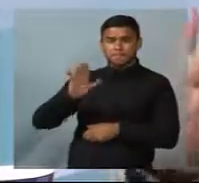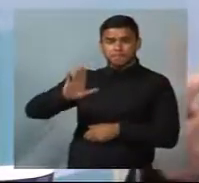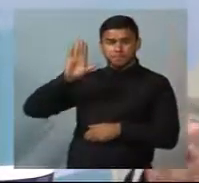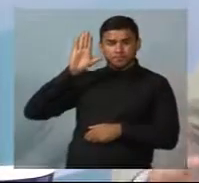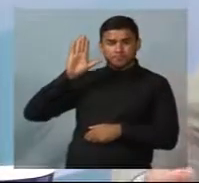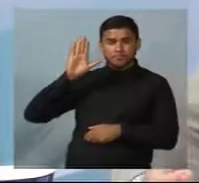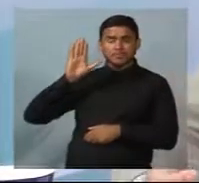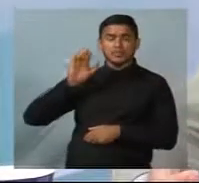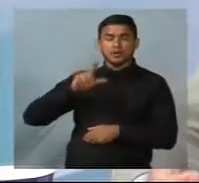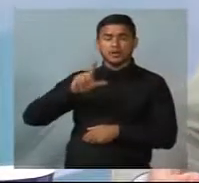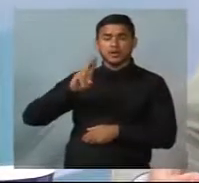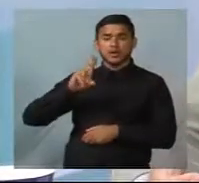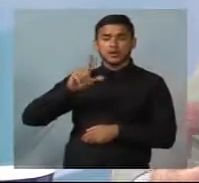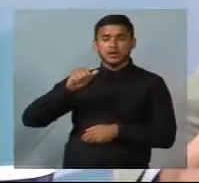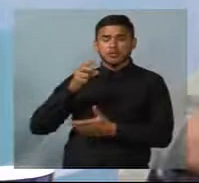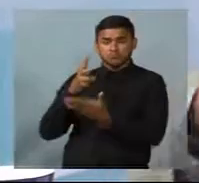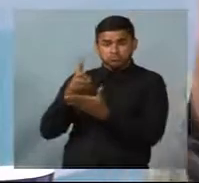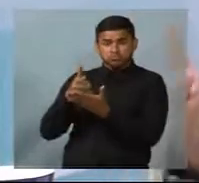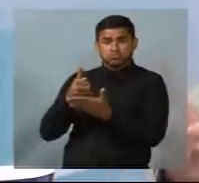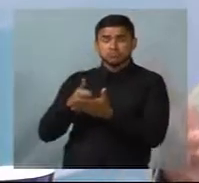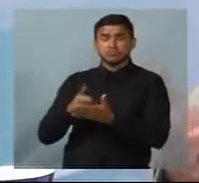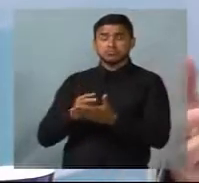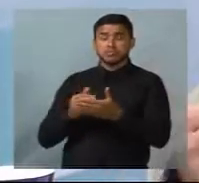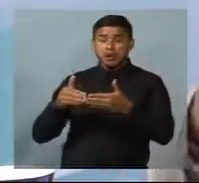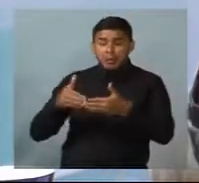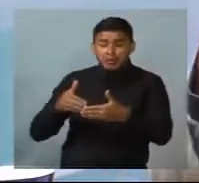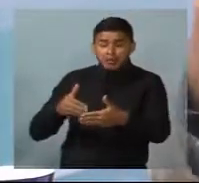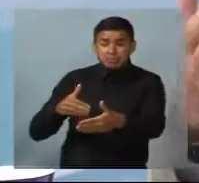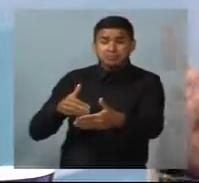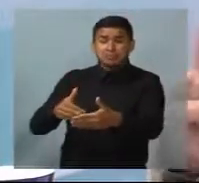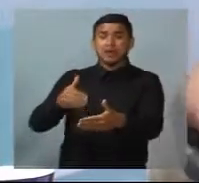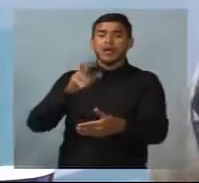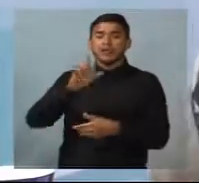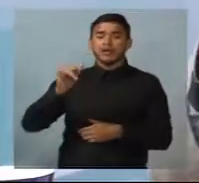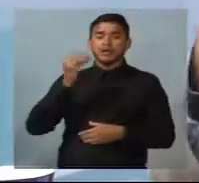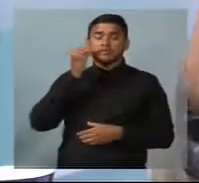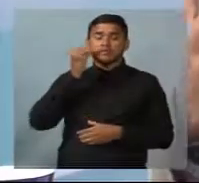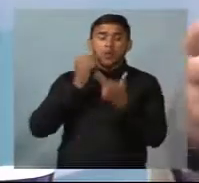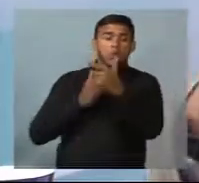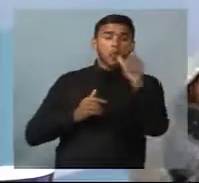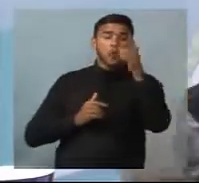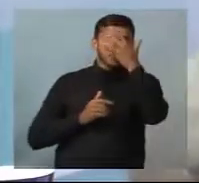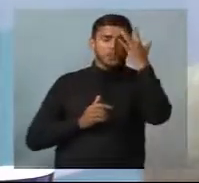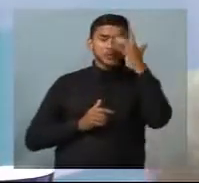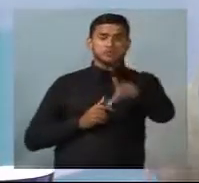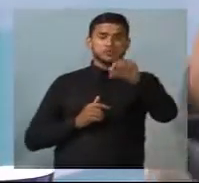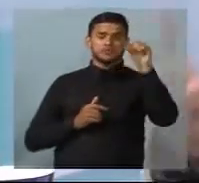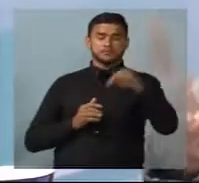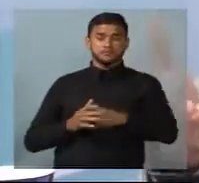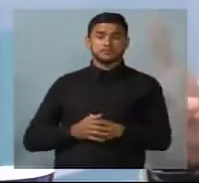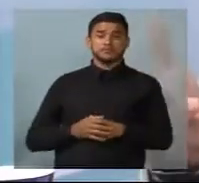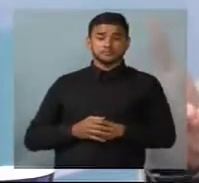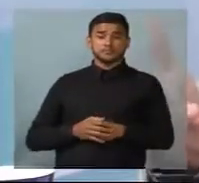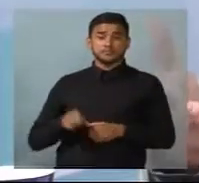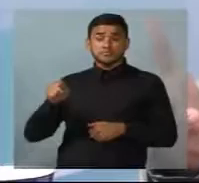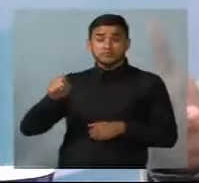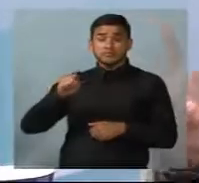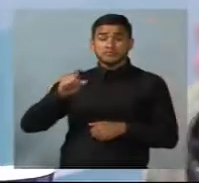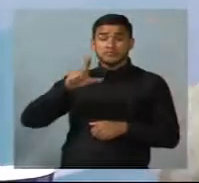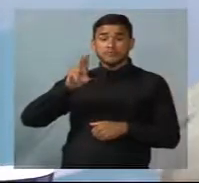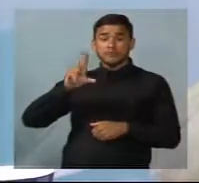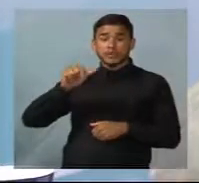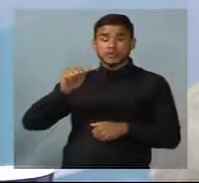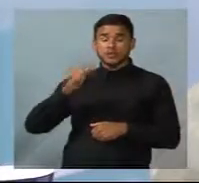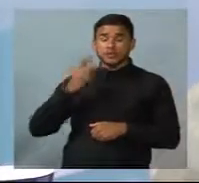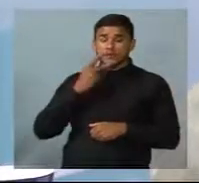manter acesa a chama do Lula. Quando chegar mais perto, candidatar alguém que o Lula apoia. Vamos ver até que ponto ele consegue transferir votos,